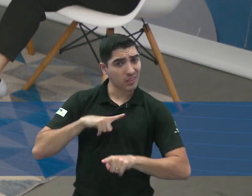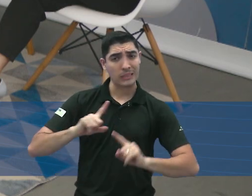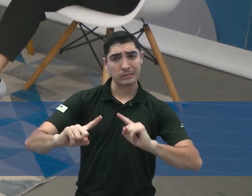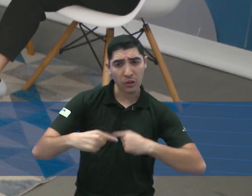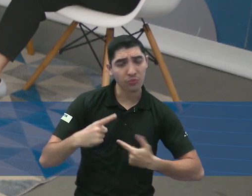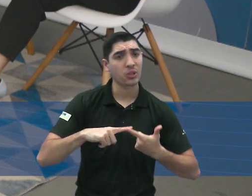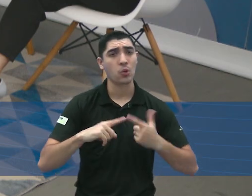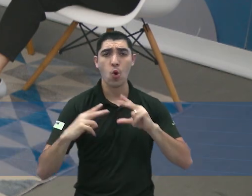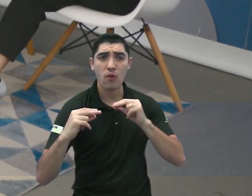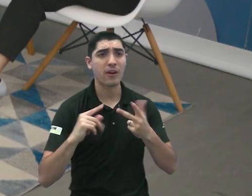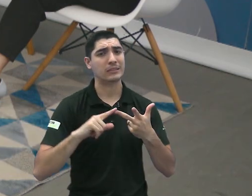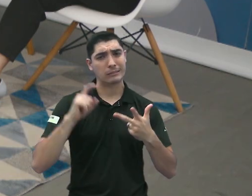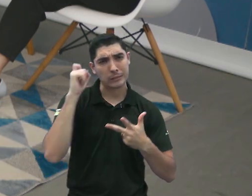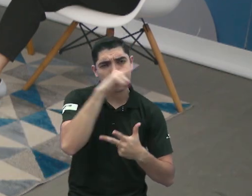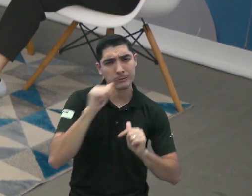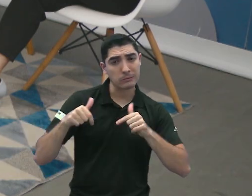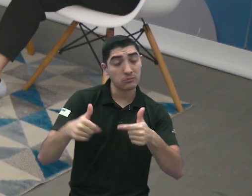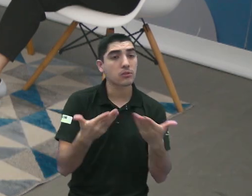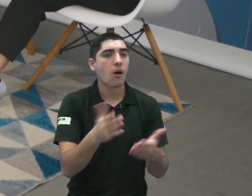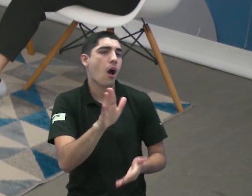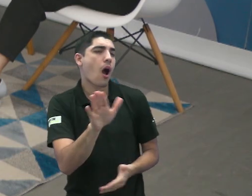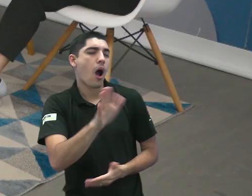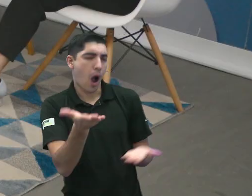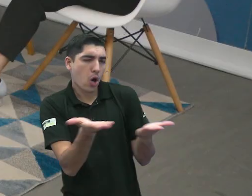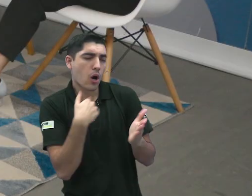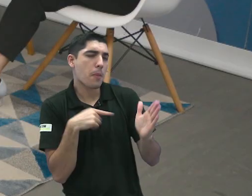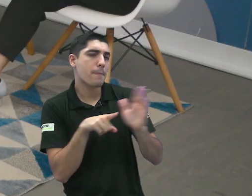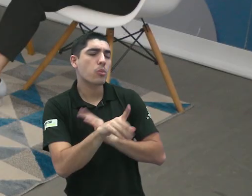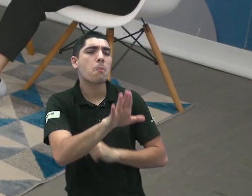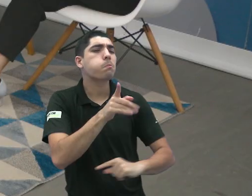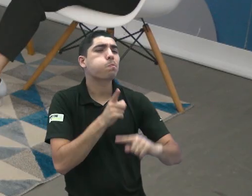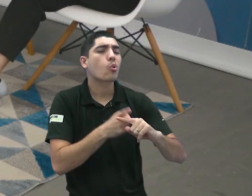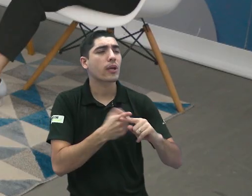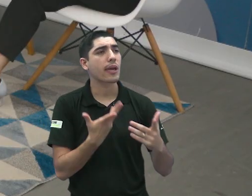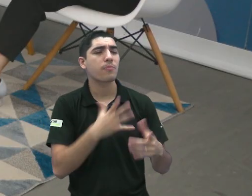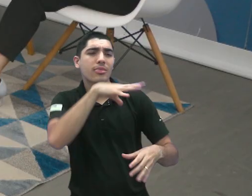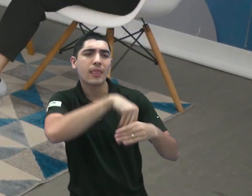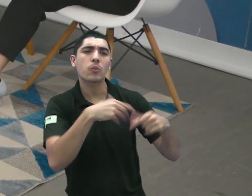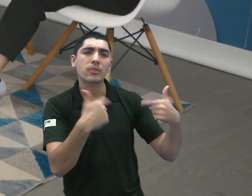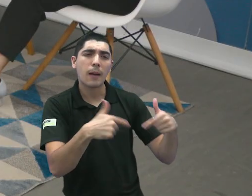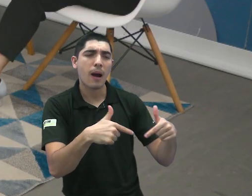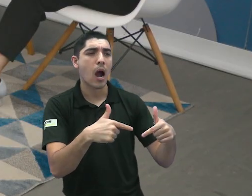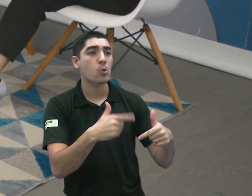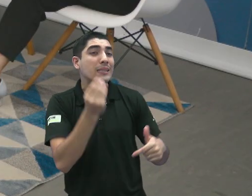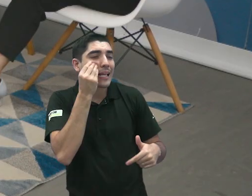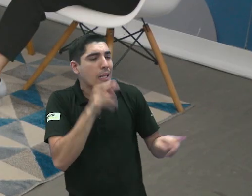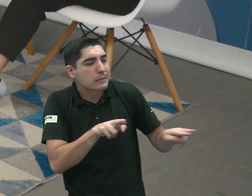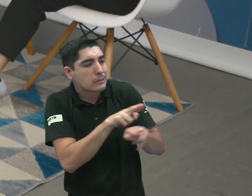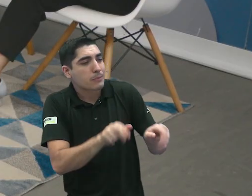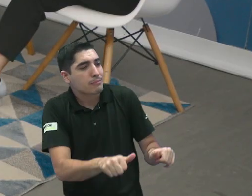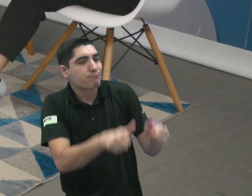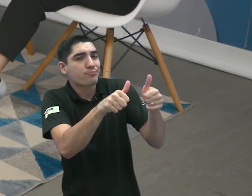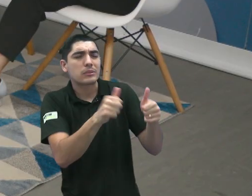E nesse contexto ainda, Ana, eu quero perguntar para você, por que é tão difícil manter relações saudáveis no ambiente de